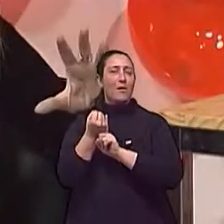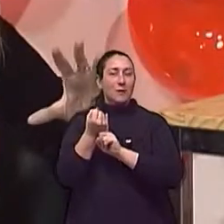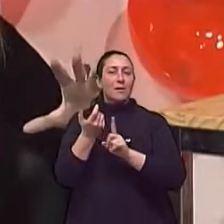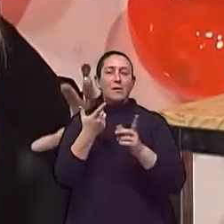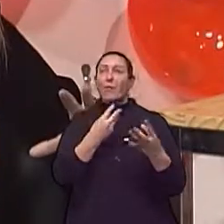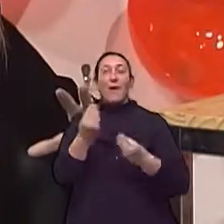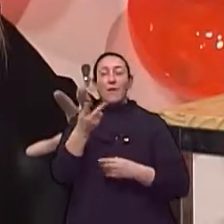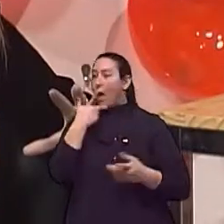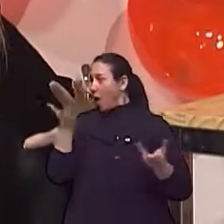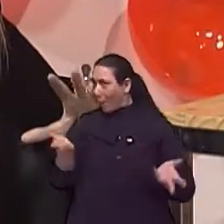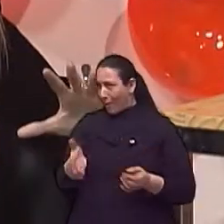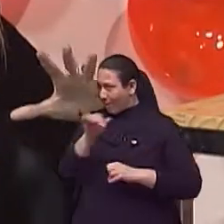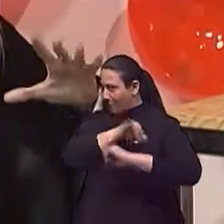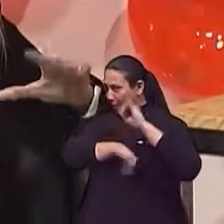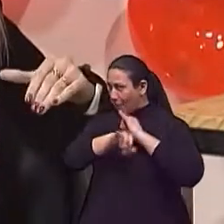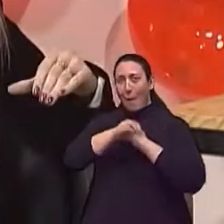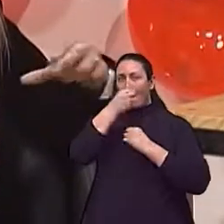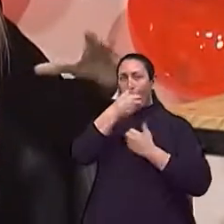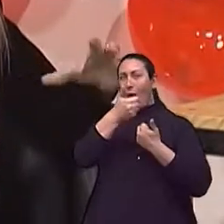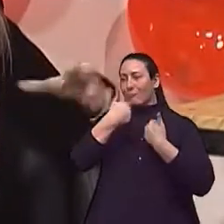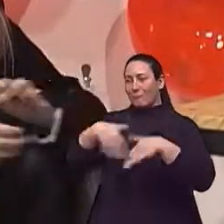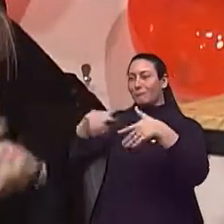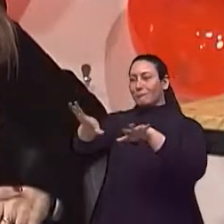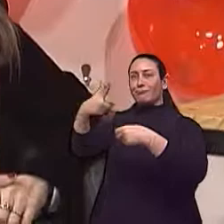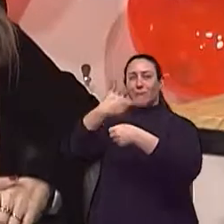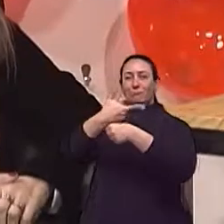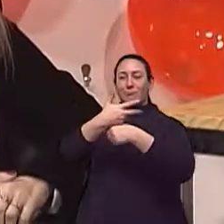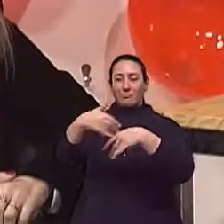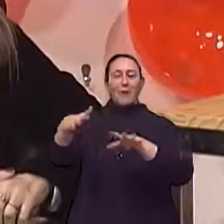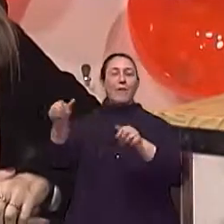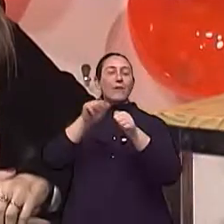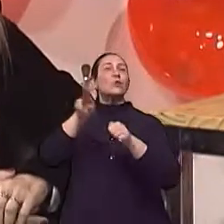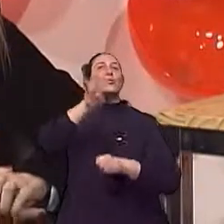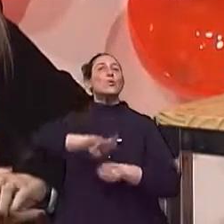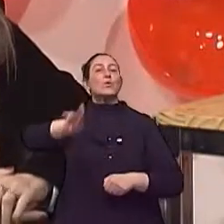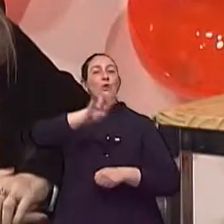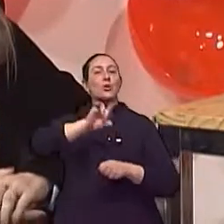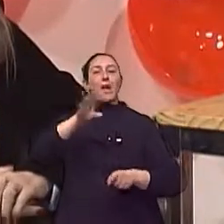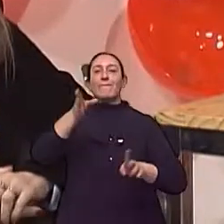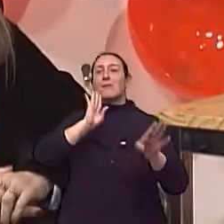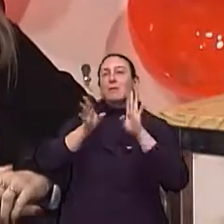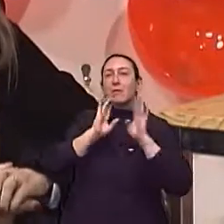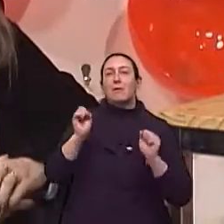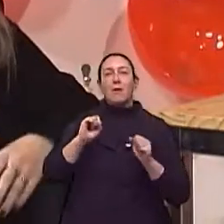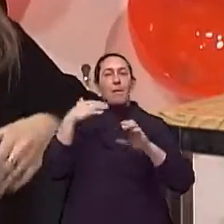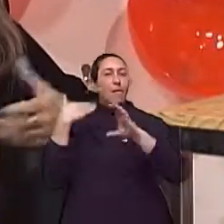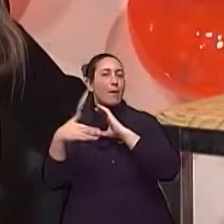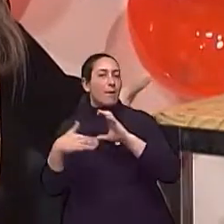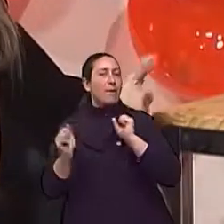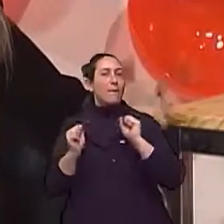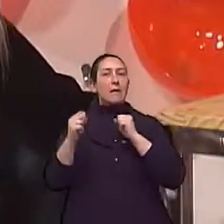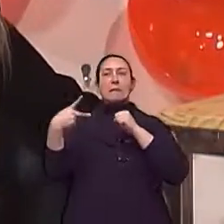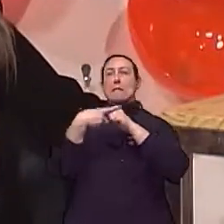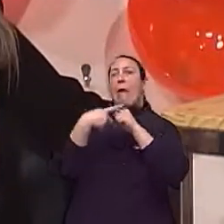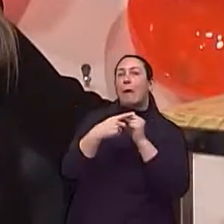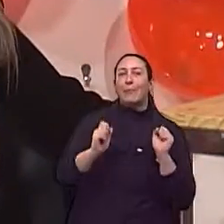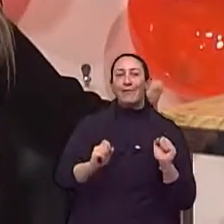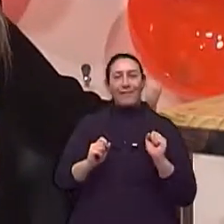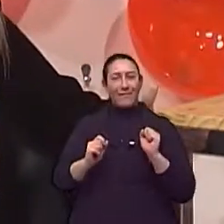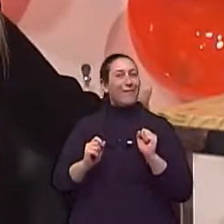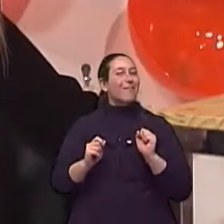gente vai dizer que agora só se vai se prescrever que os idosos fiquem só no Facebook no e-mail ou no